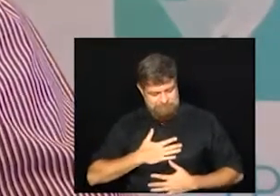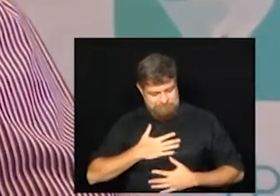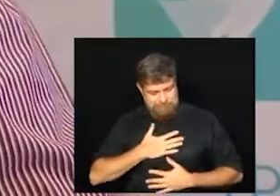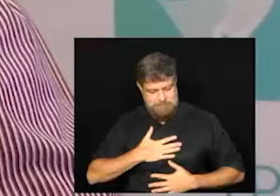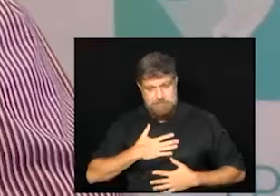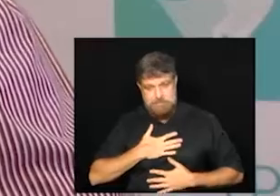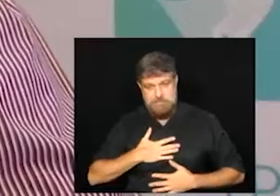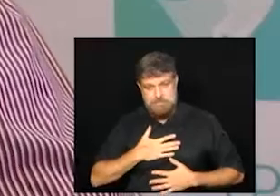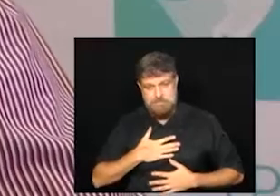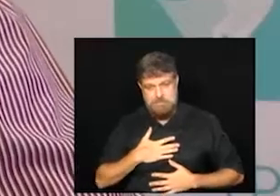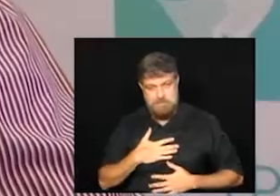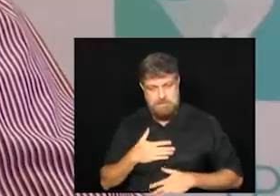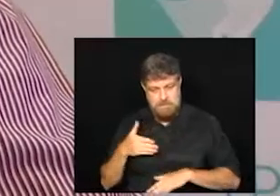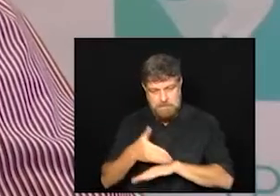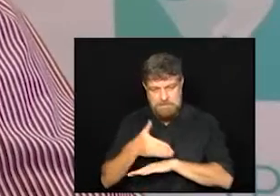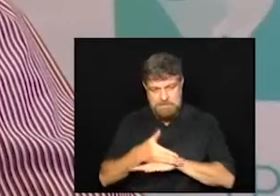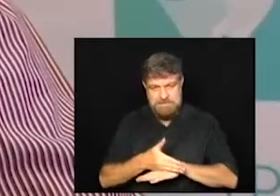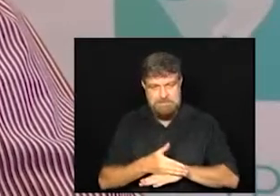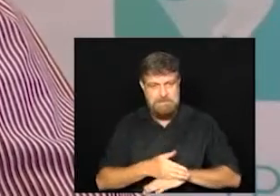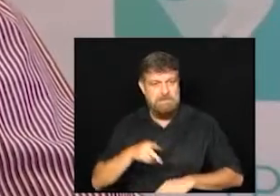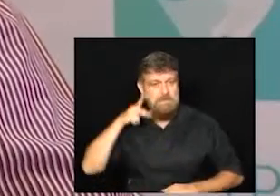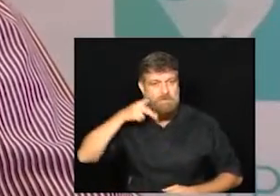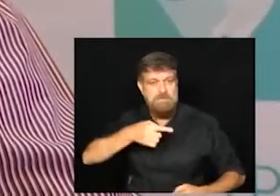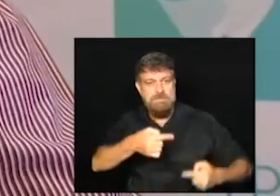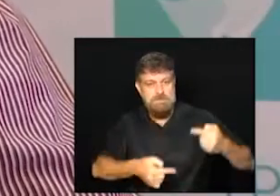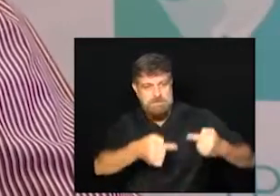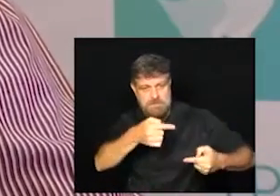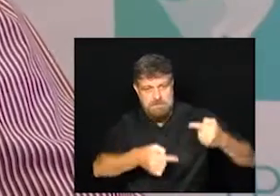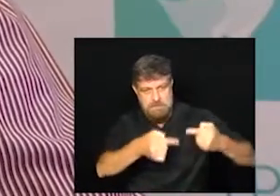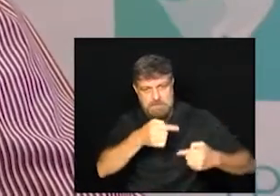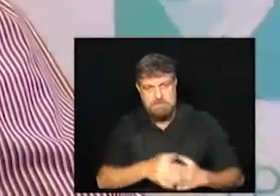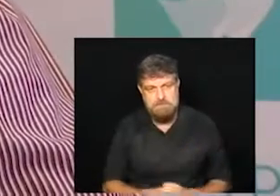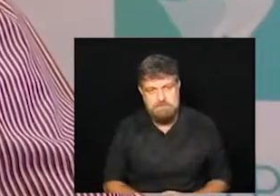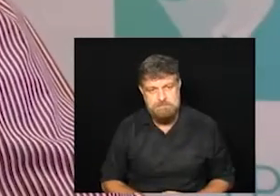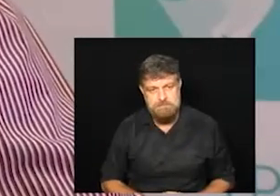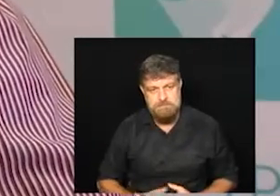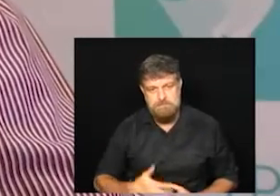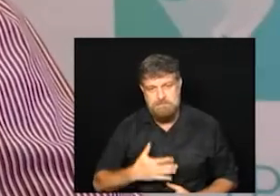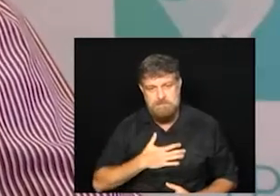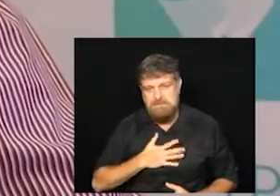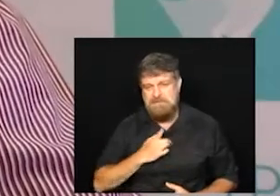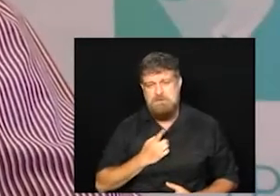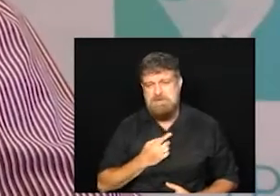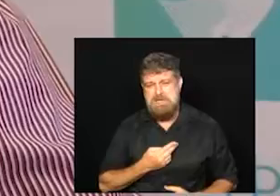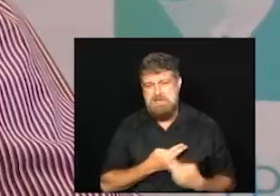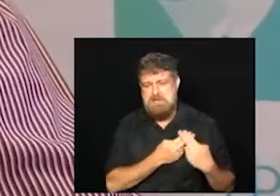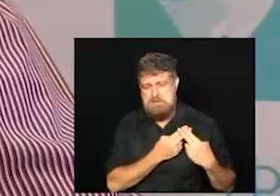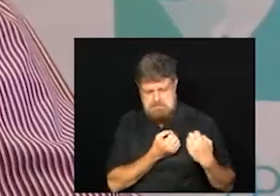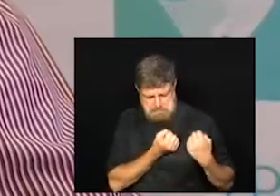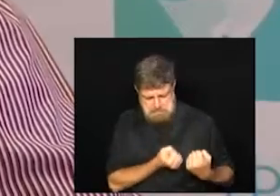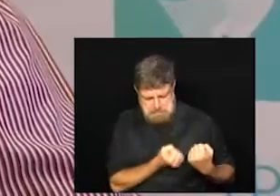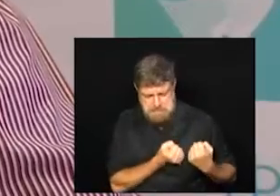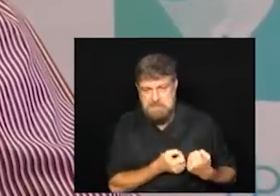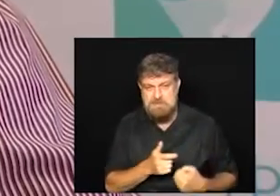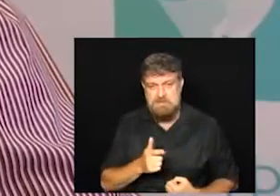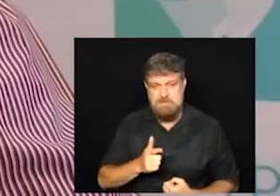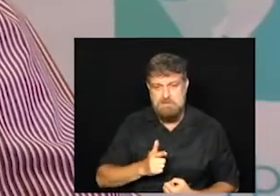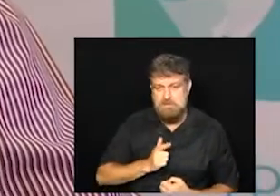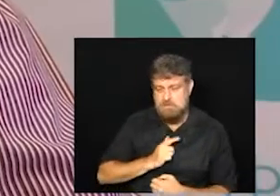em participar do debate político. Então, para mim, não é peso nenhum ouvir